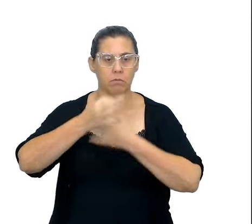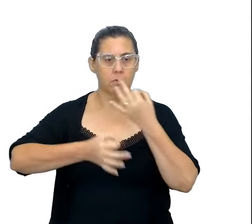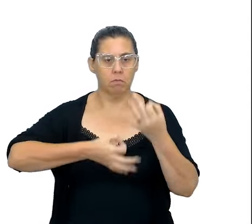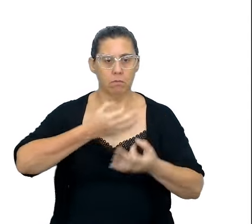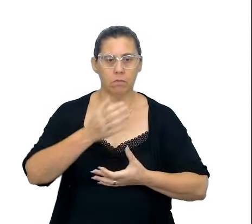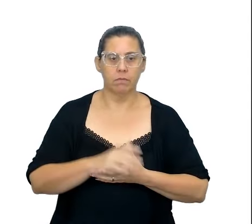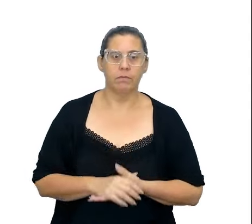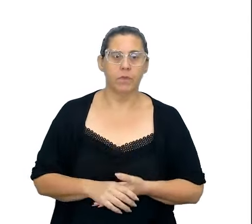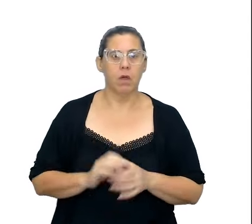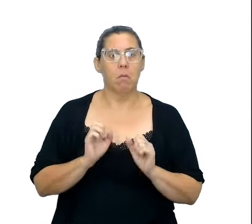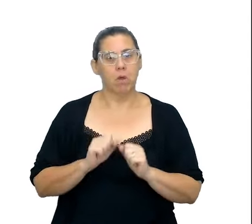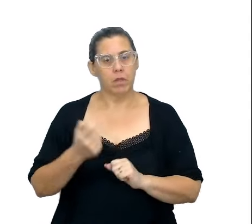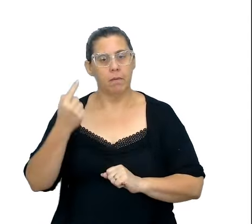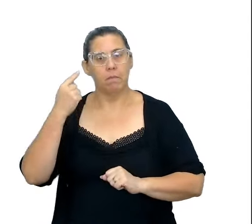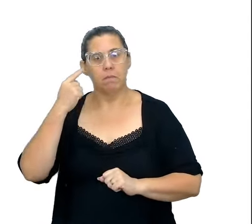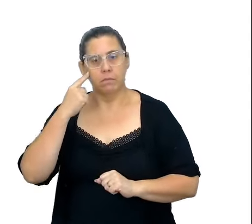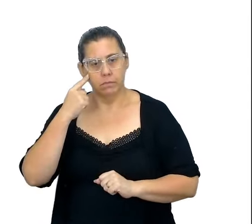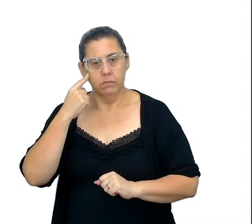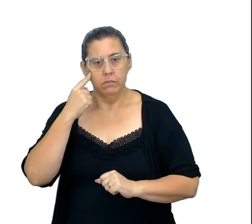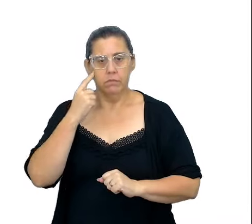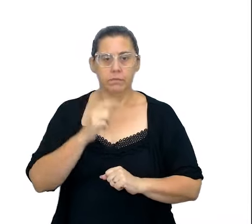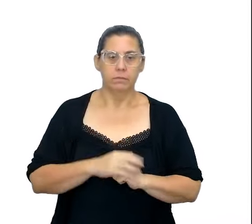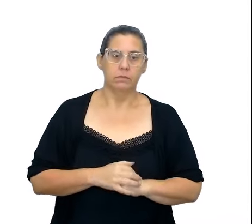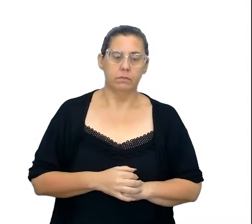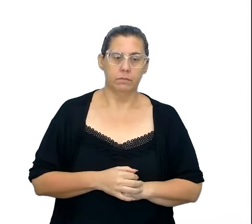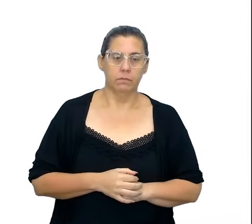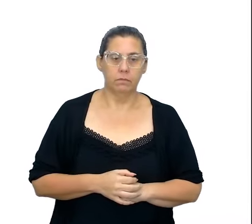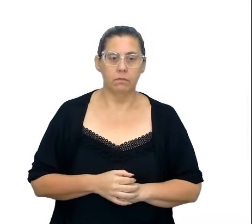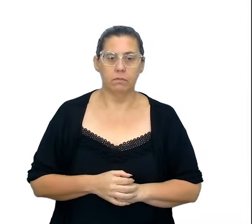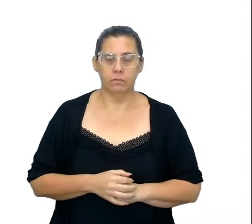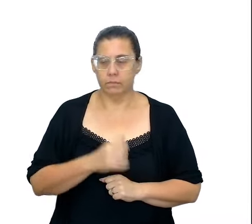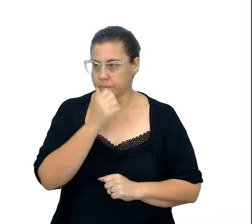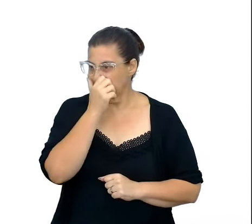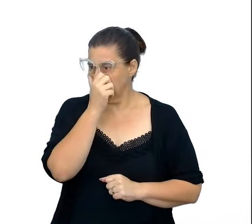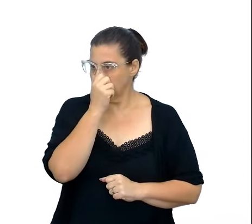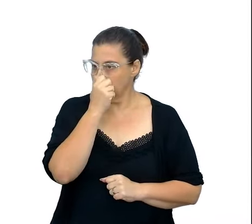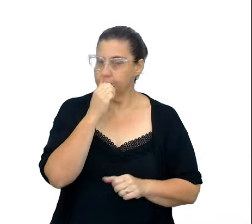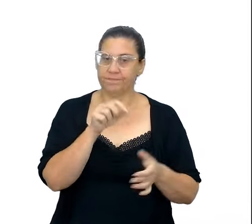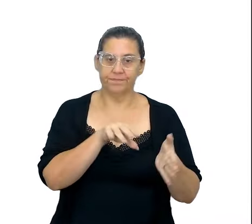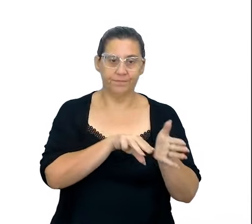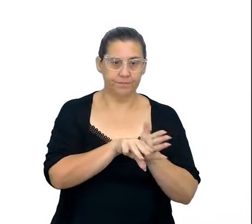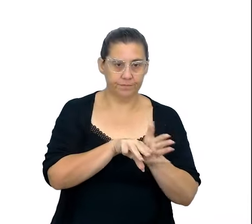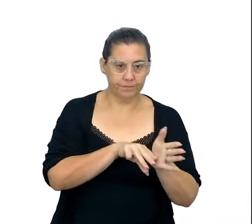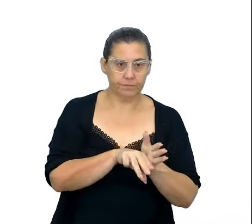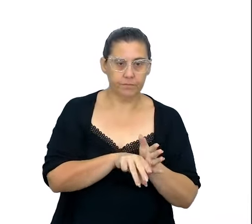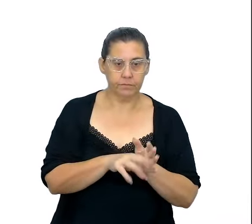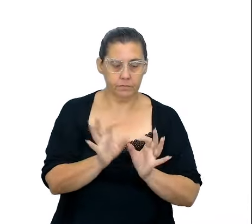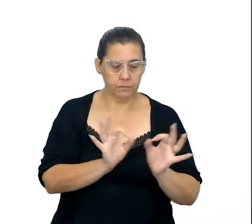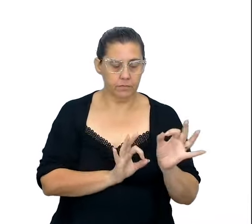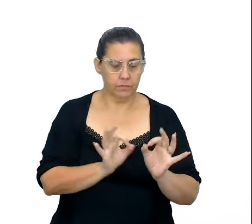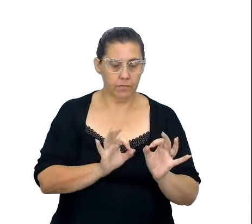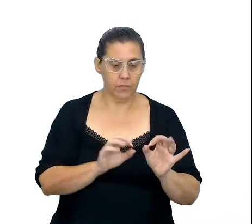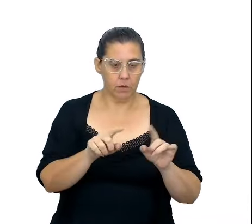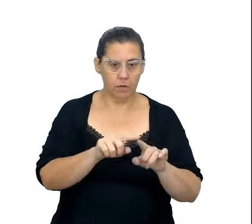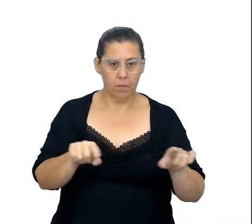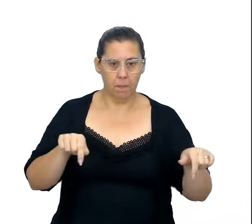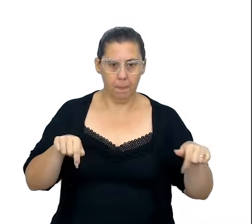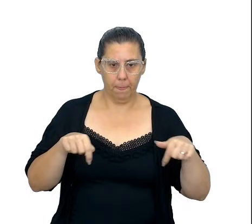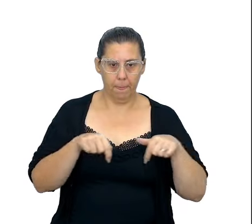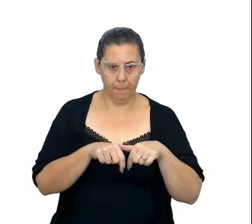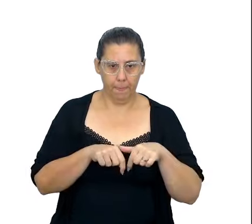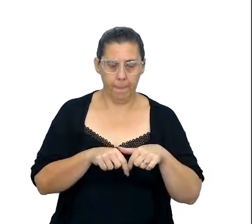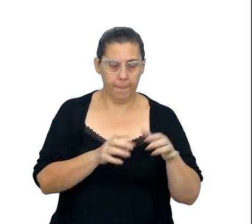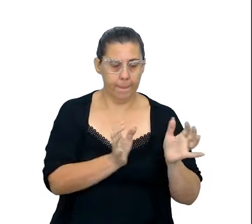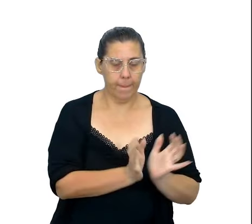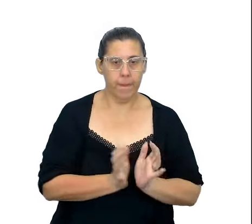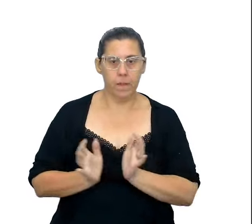que poderia, então, pensar em desenvolvimento dessa atividade, né, dessa metodologia? Organizar a sala em pequenos grupos,